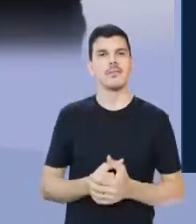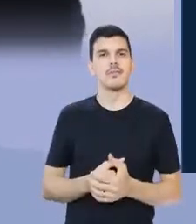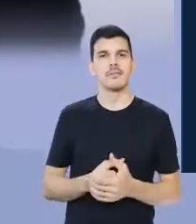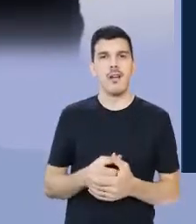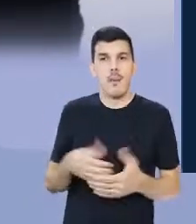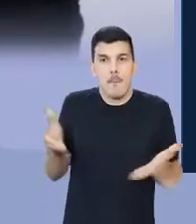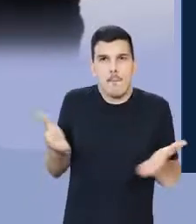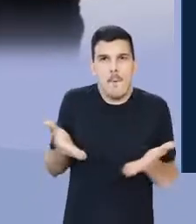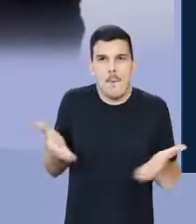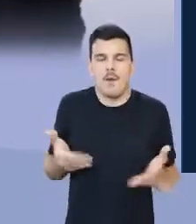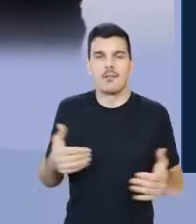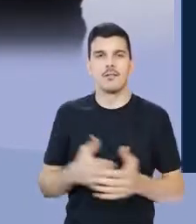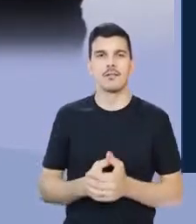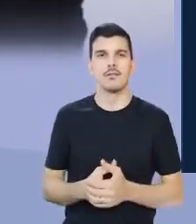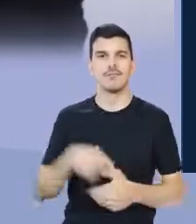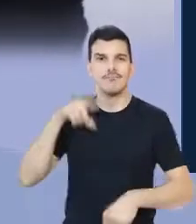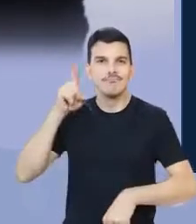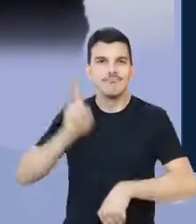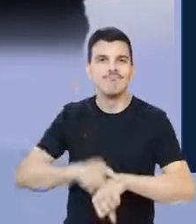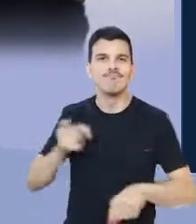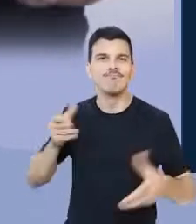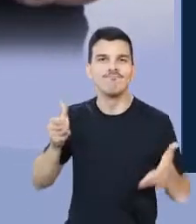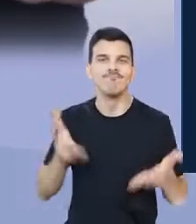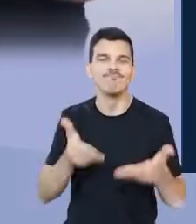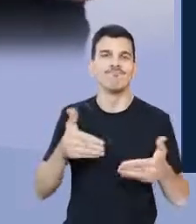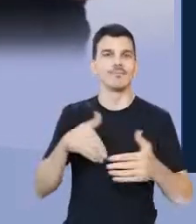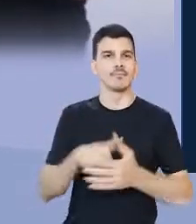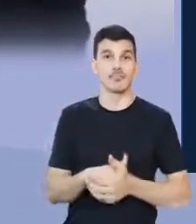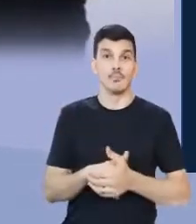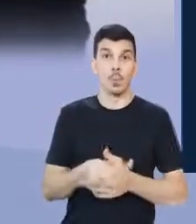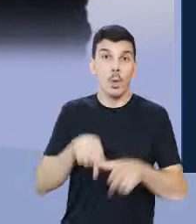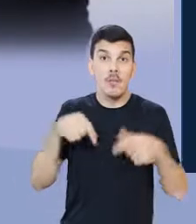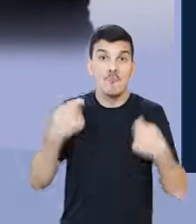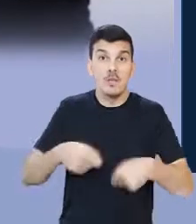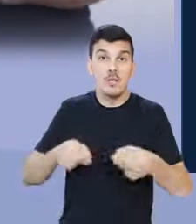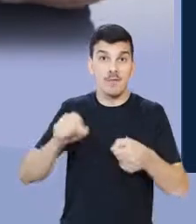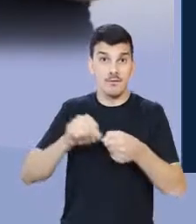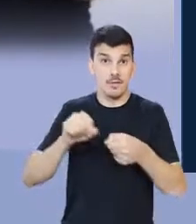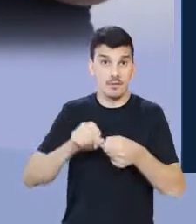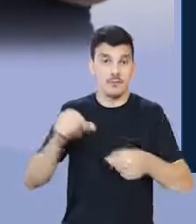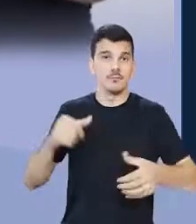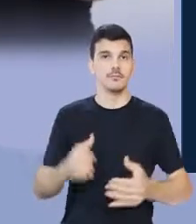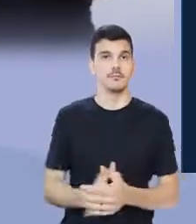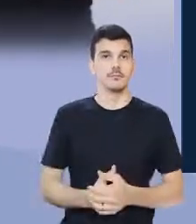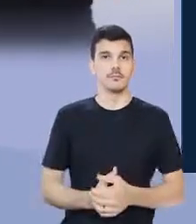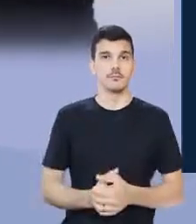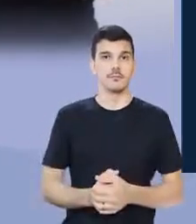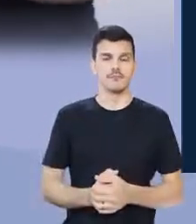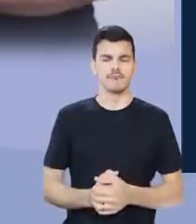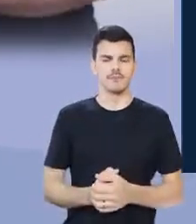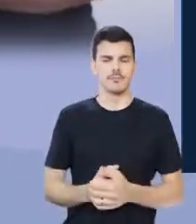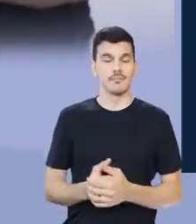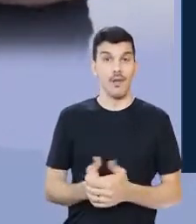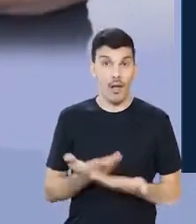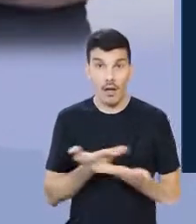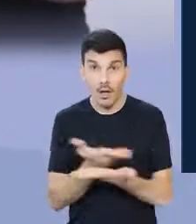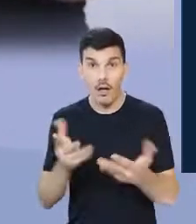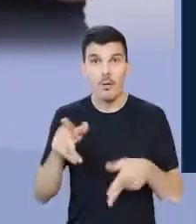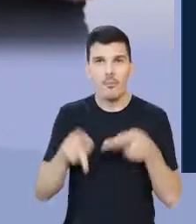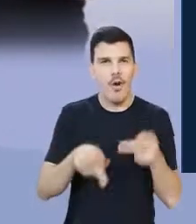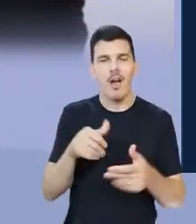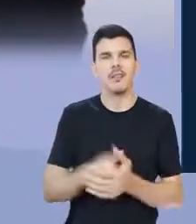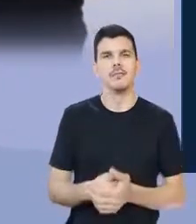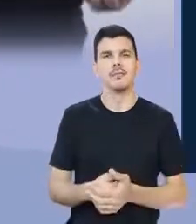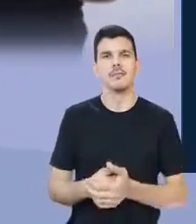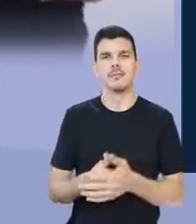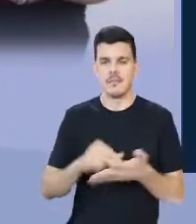no contemporâneo, no momento, naquilo que ele precisa fazer para alcançar as